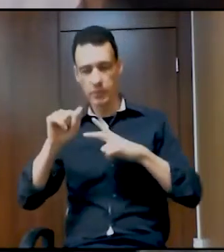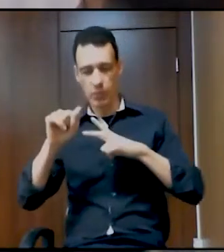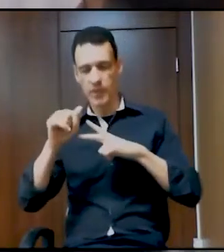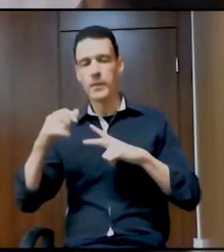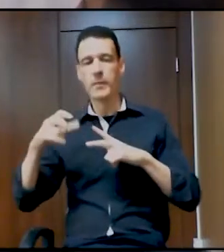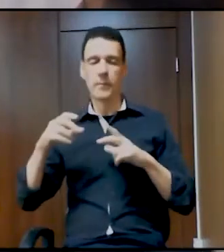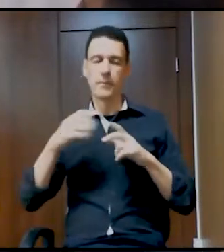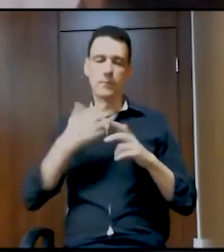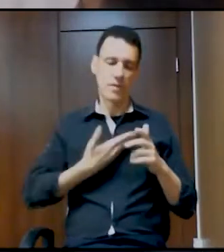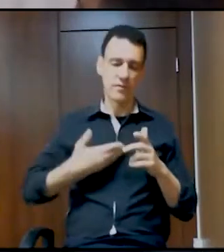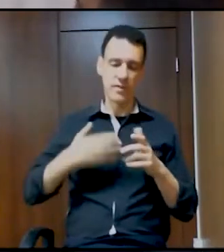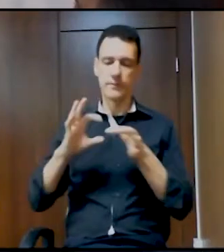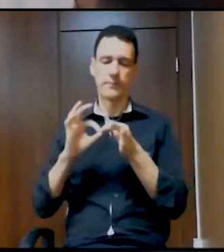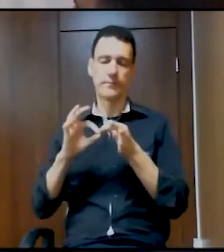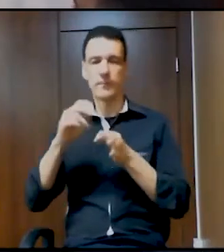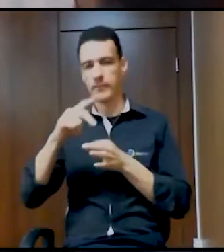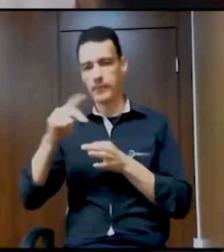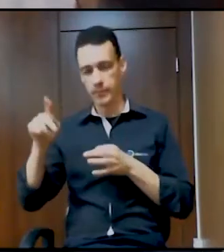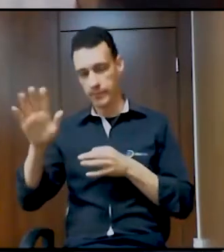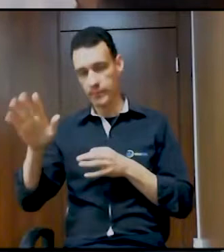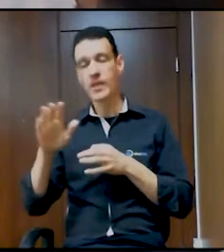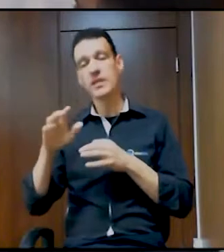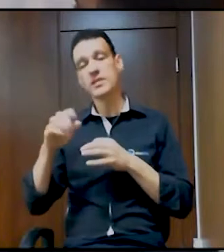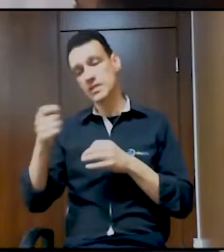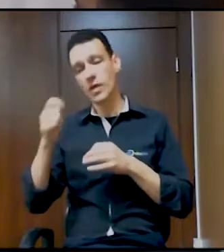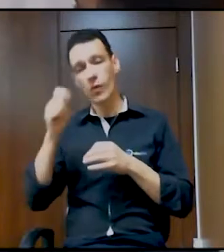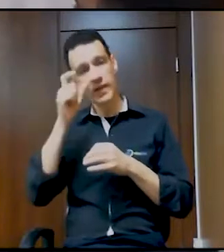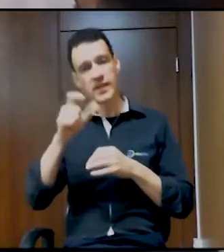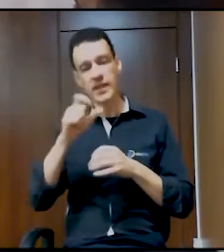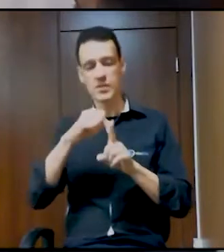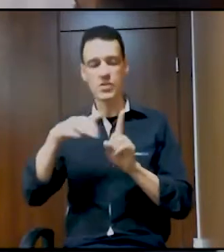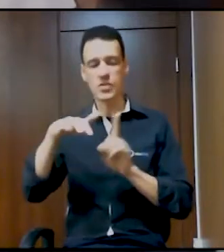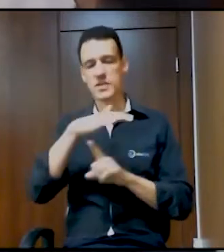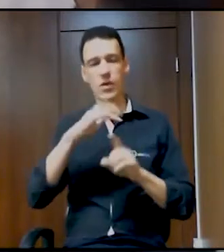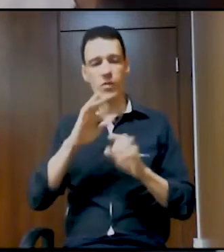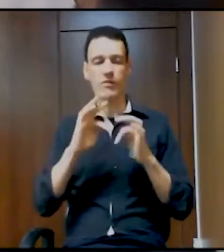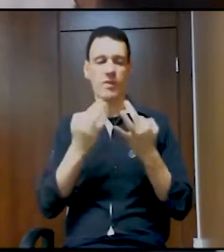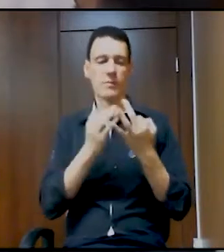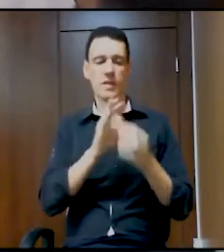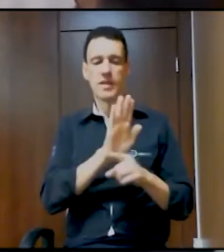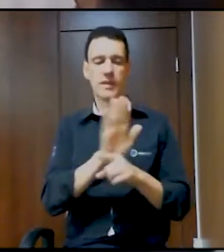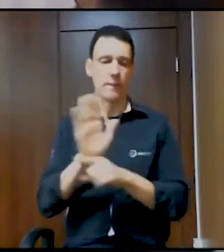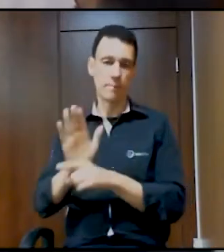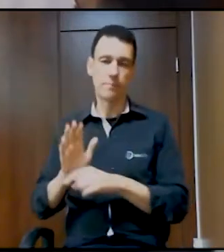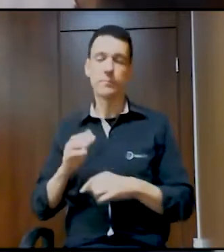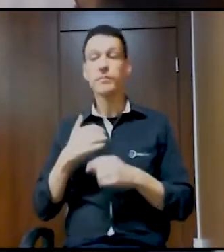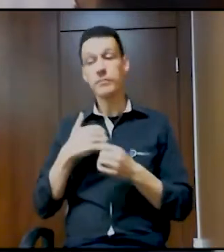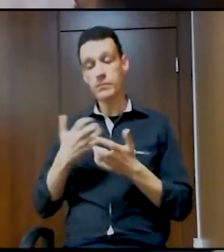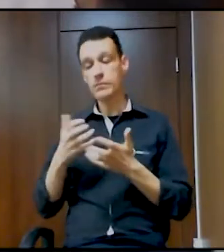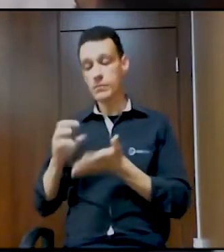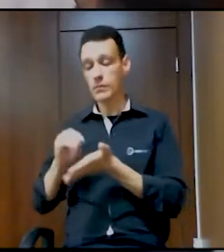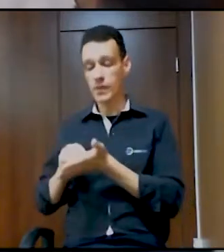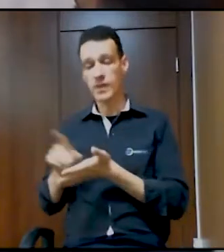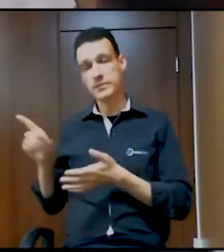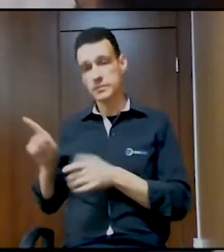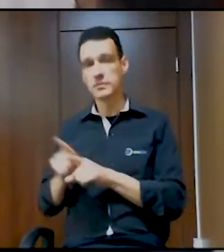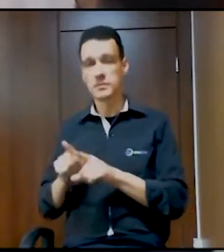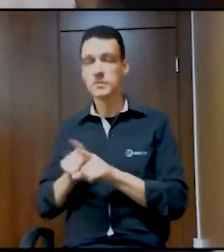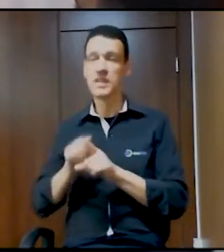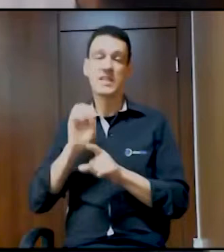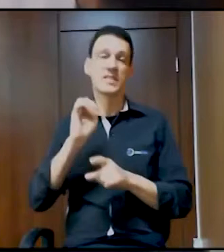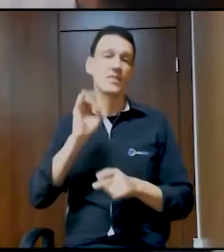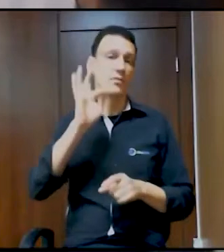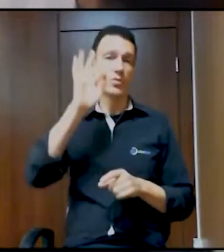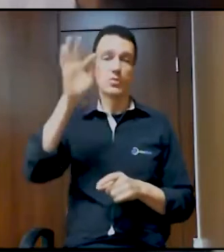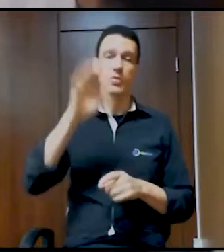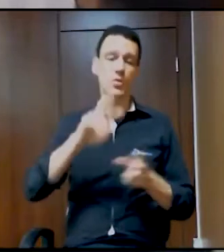moradia de interesse social para essas famílias. E quero que fique registrado também que se lá na frente, por troca de